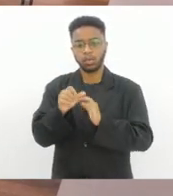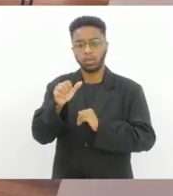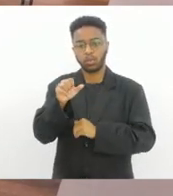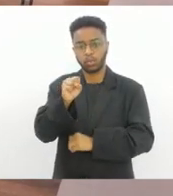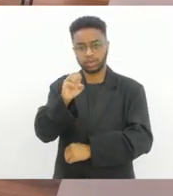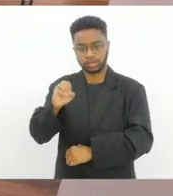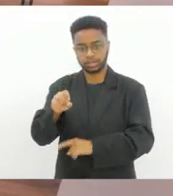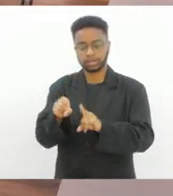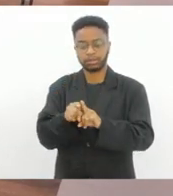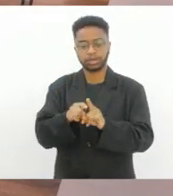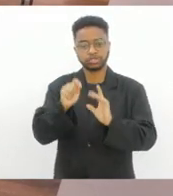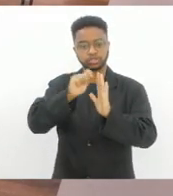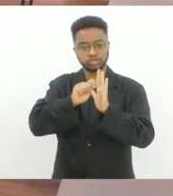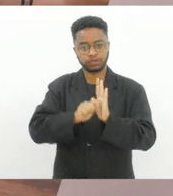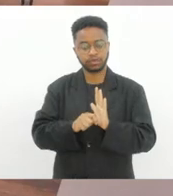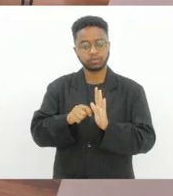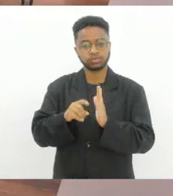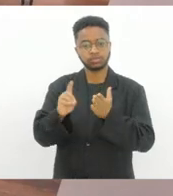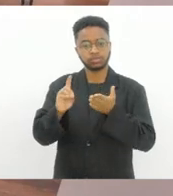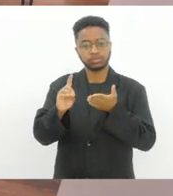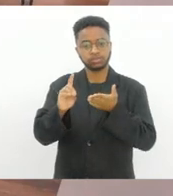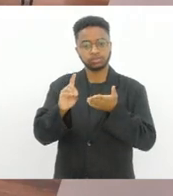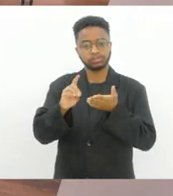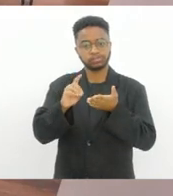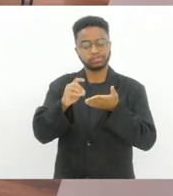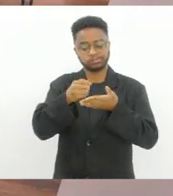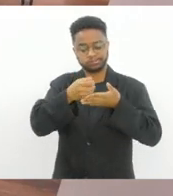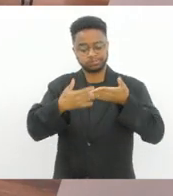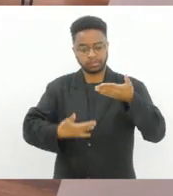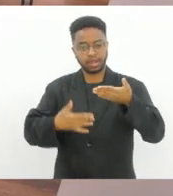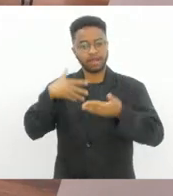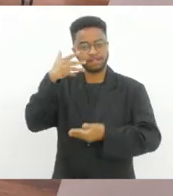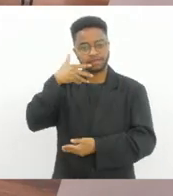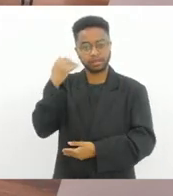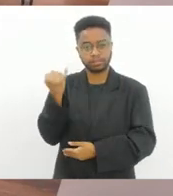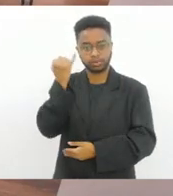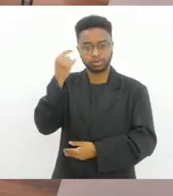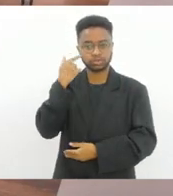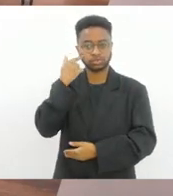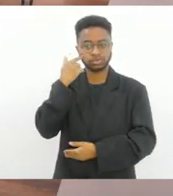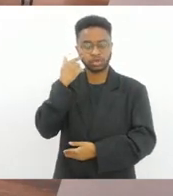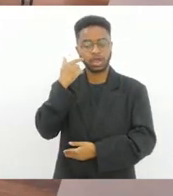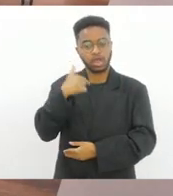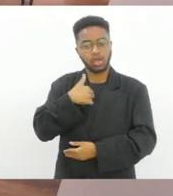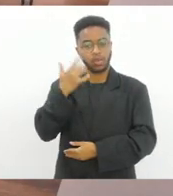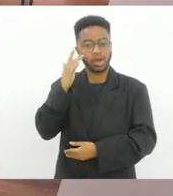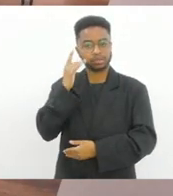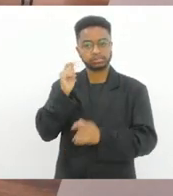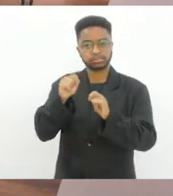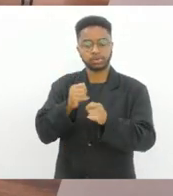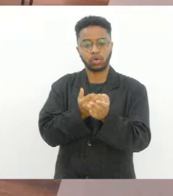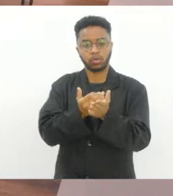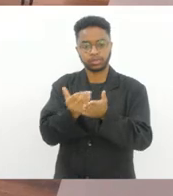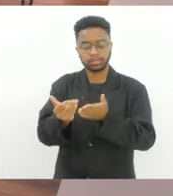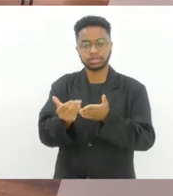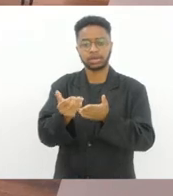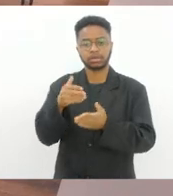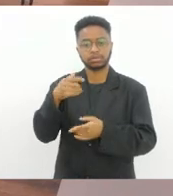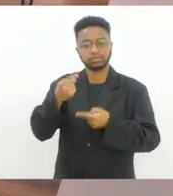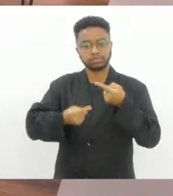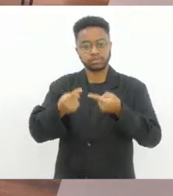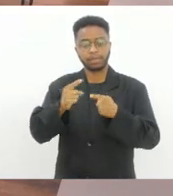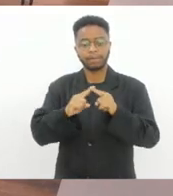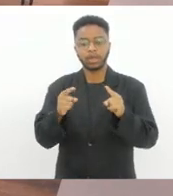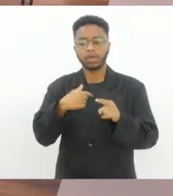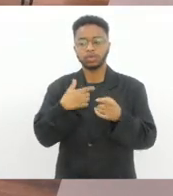diário uma fala que eu acho muito importante para iniciar essa discussão. Mas, antes, dizer que eu componho essa fala, né, junto